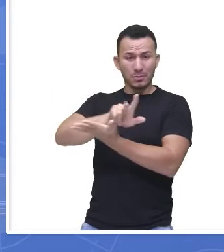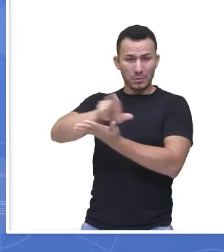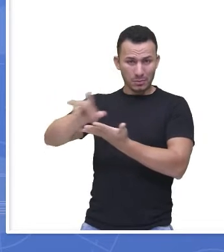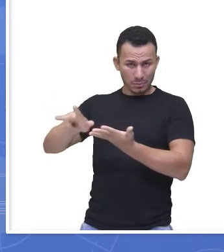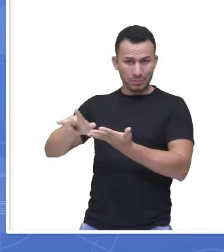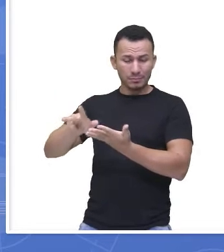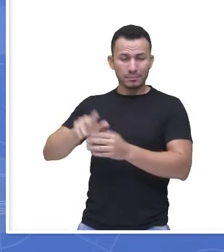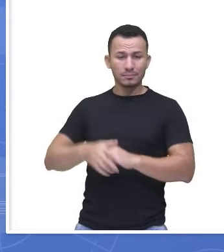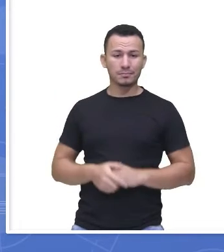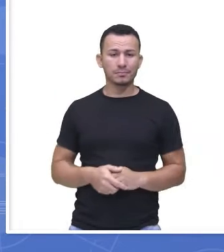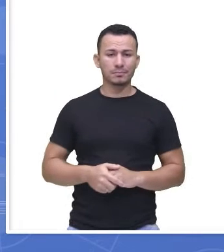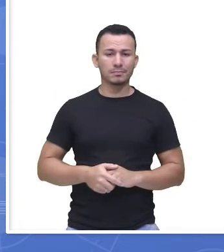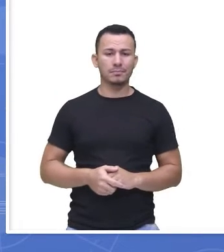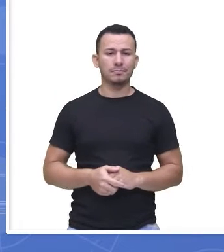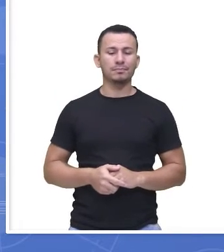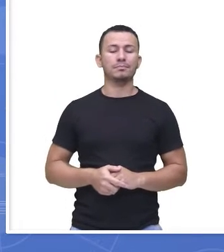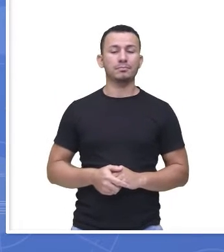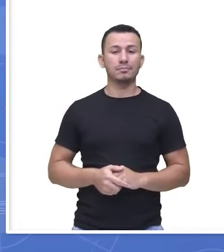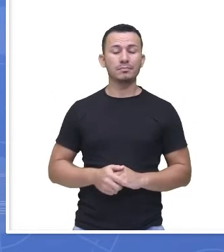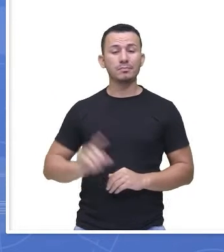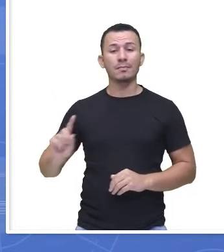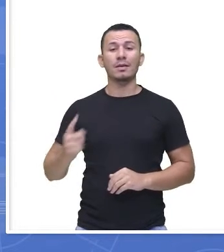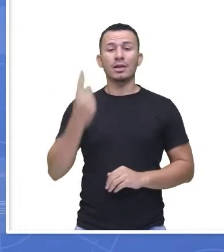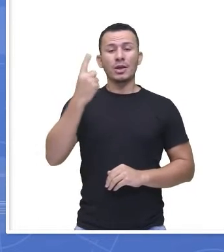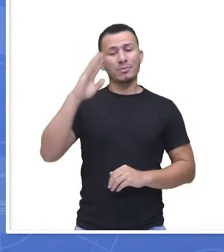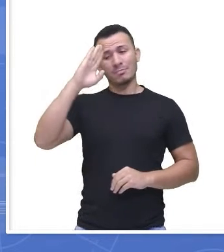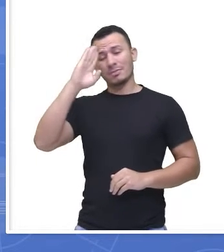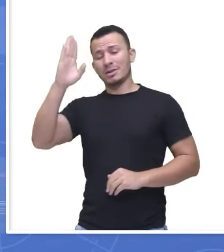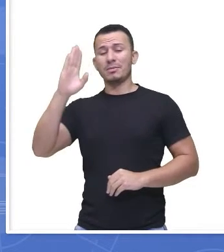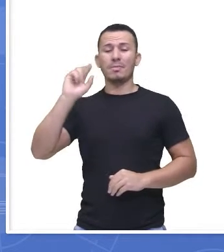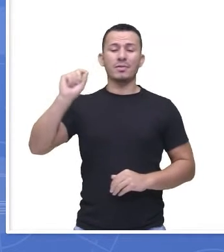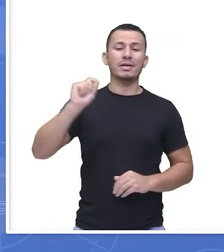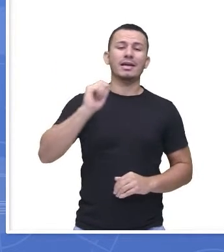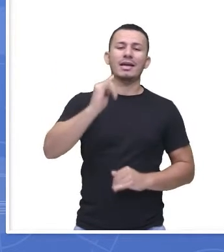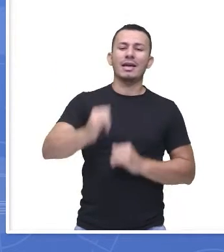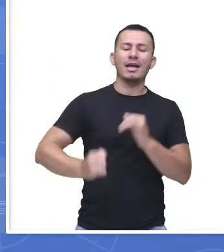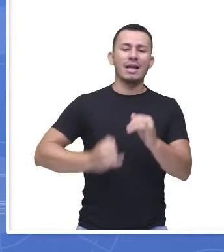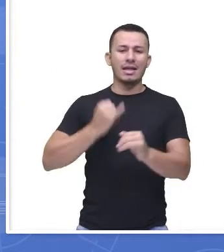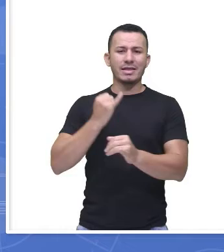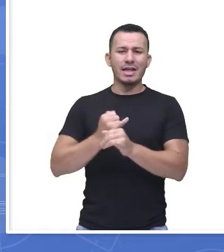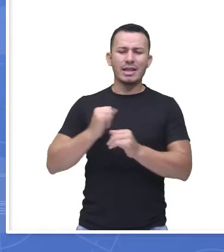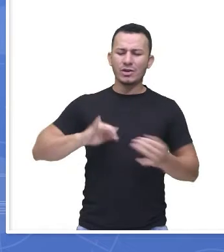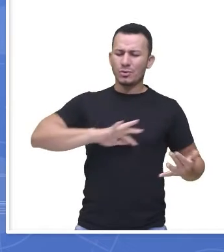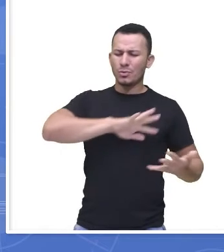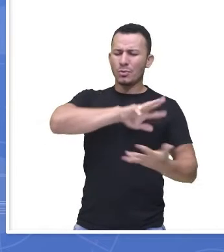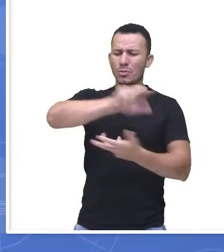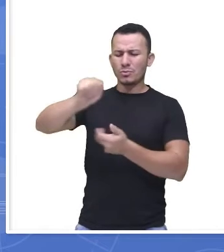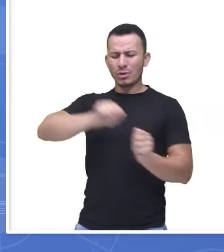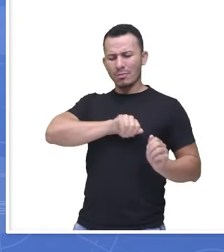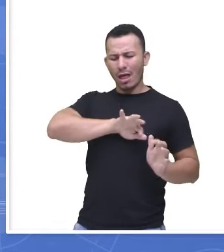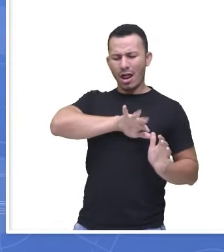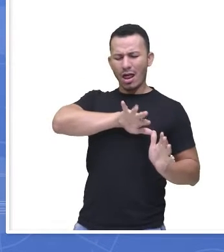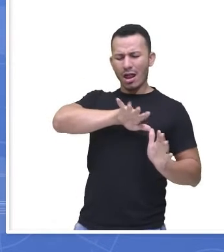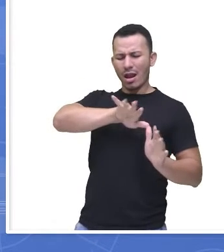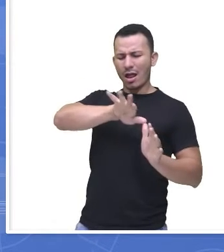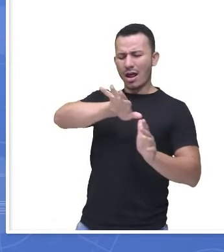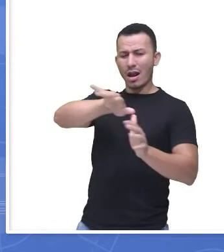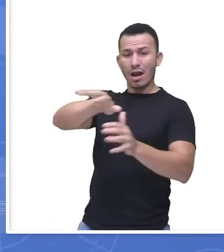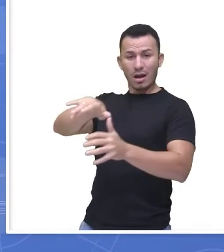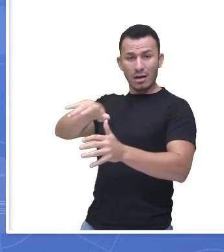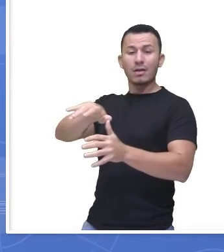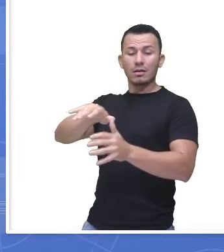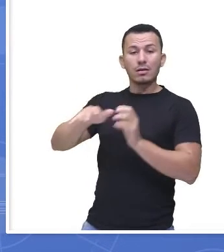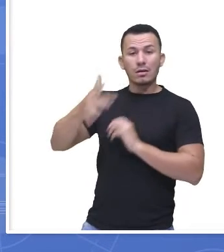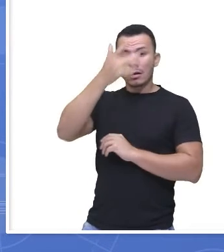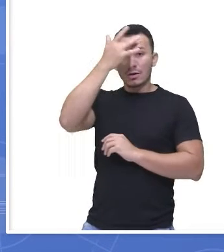O ícone mais notável da globalização é a internet, a rede mundial de computadores, como já falei para vocês, que fez com que